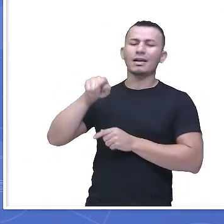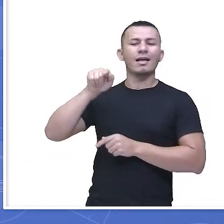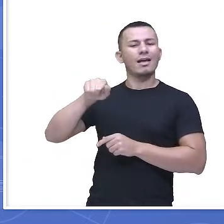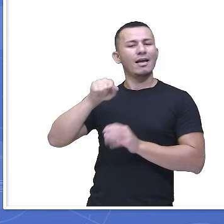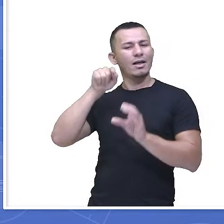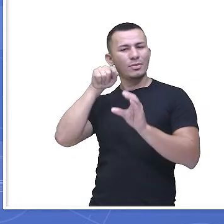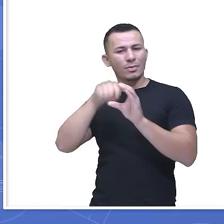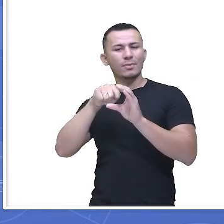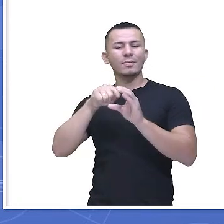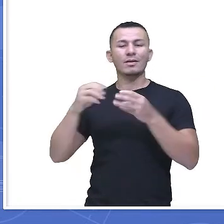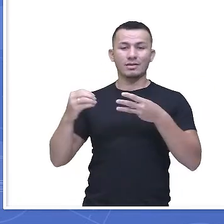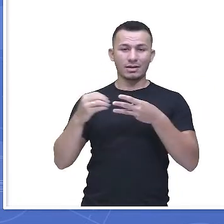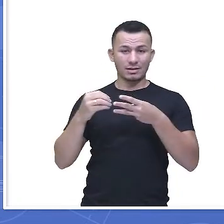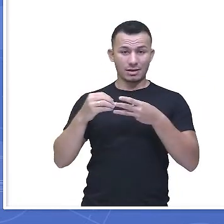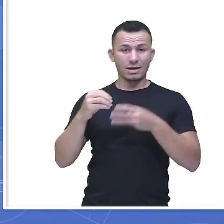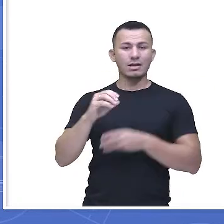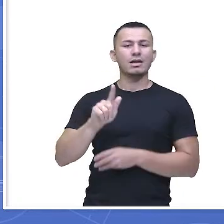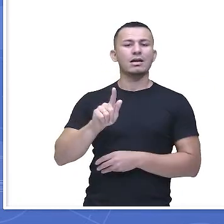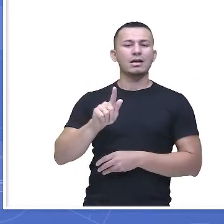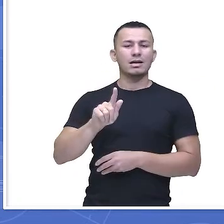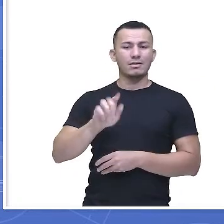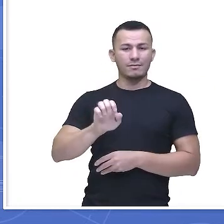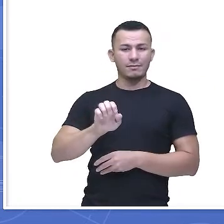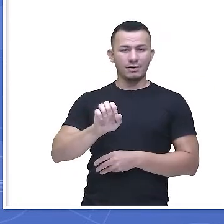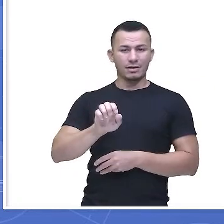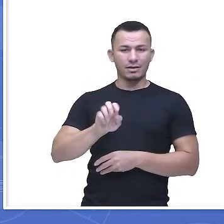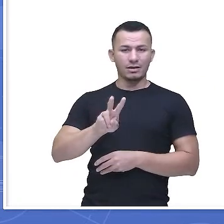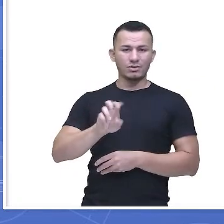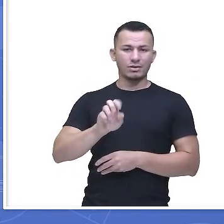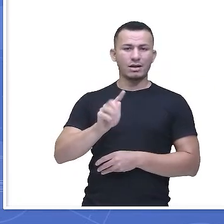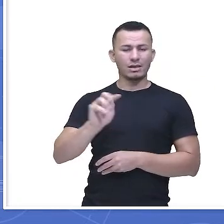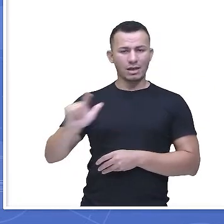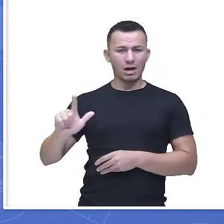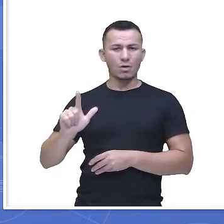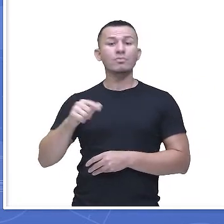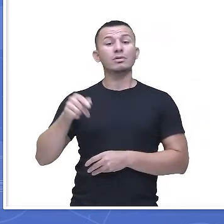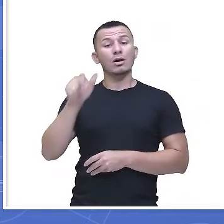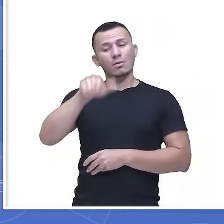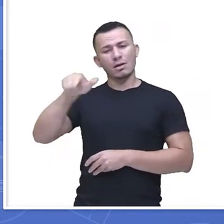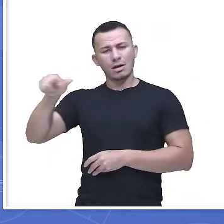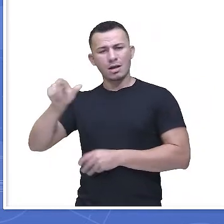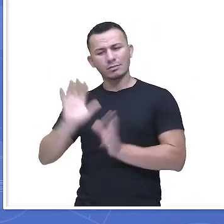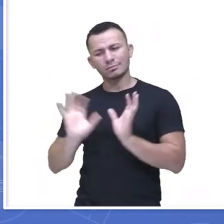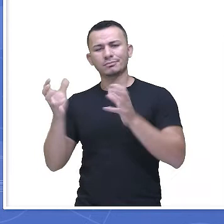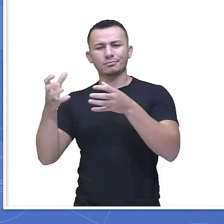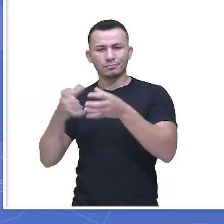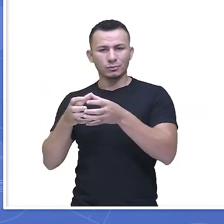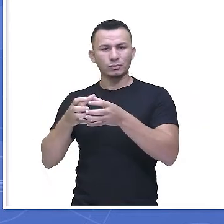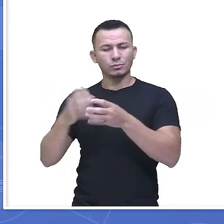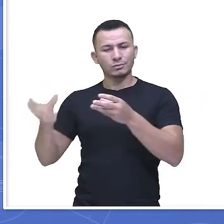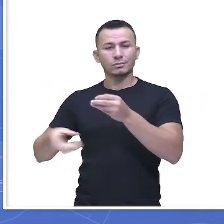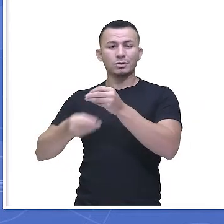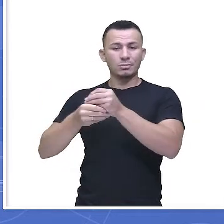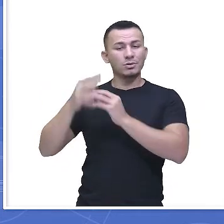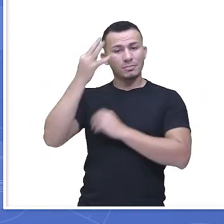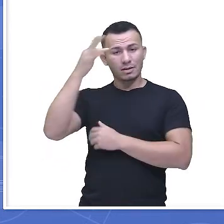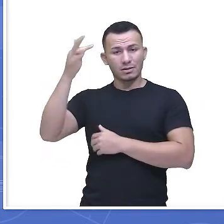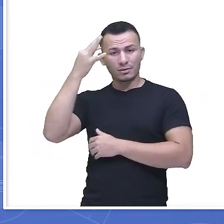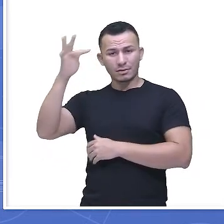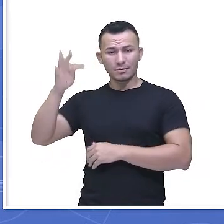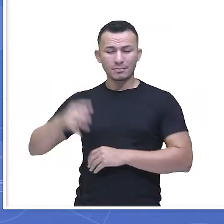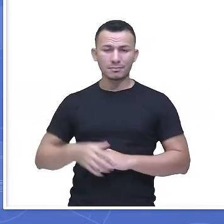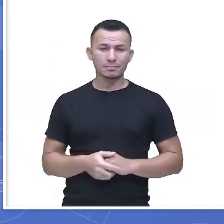das células vegetais. Então, todas contribuíram para essa teoria. Mas,